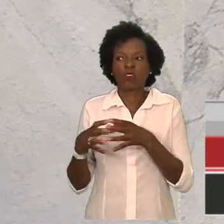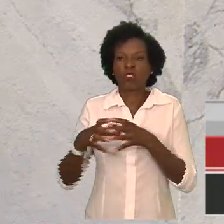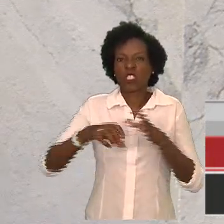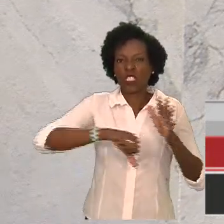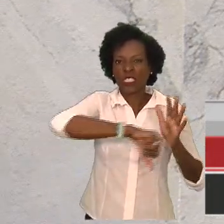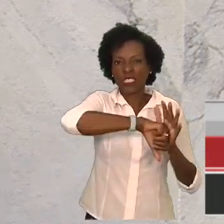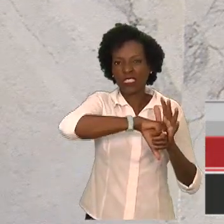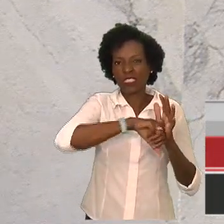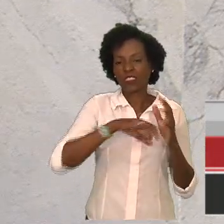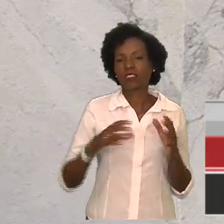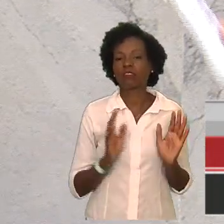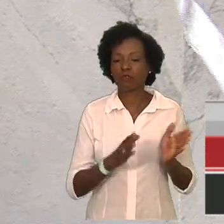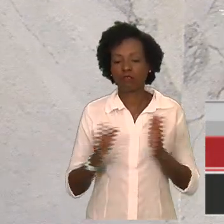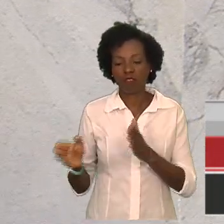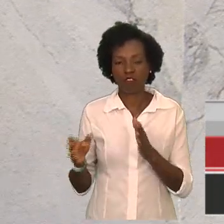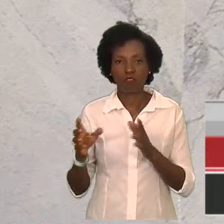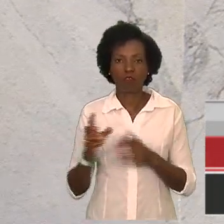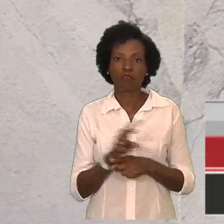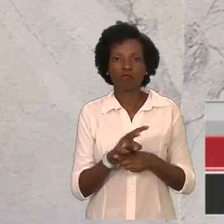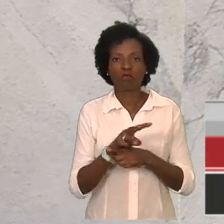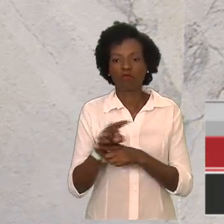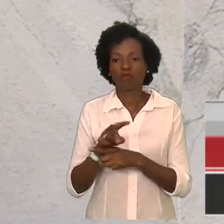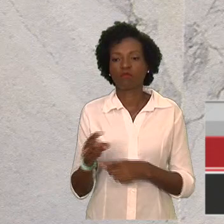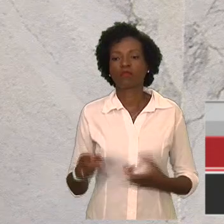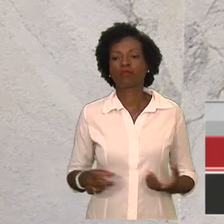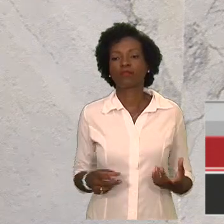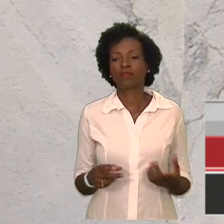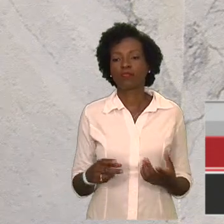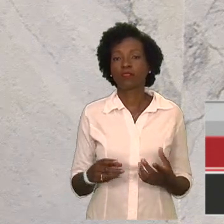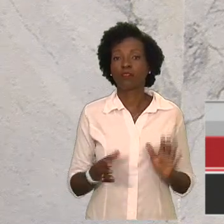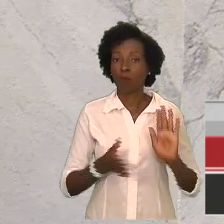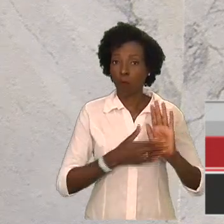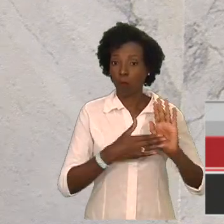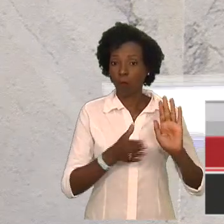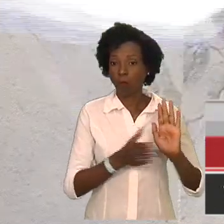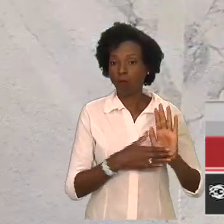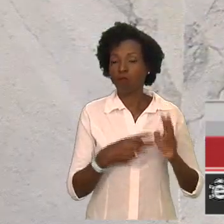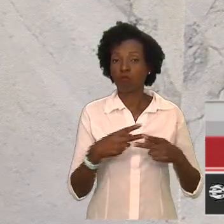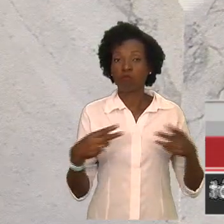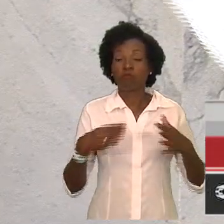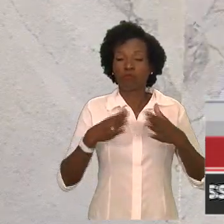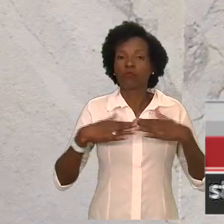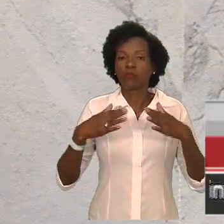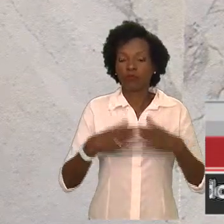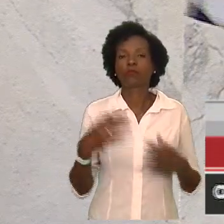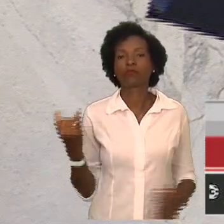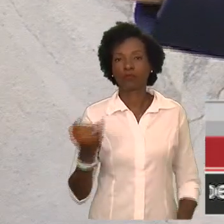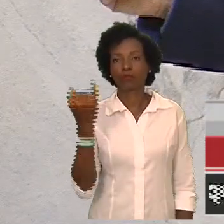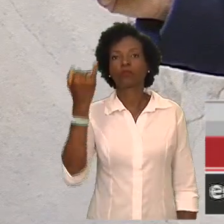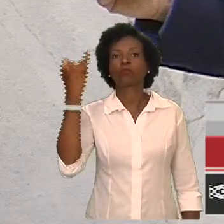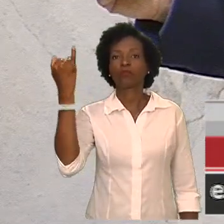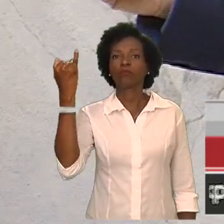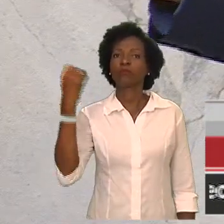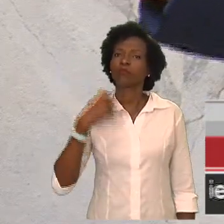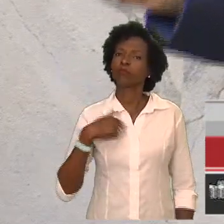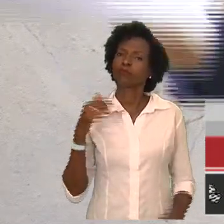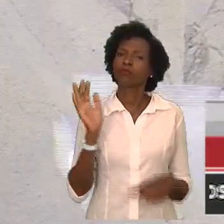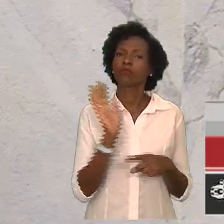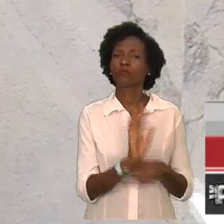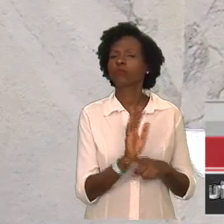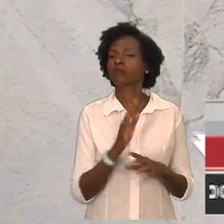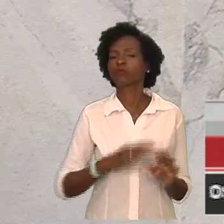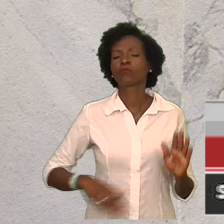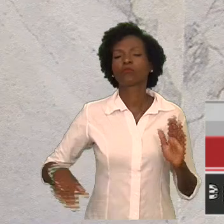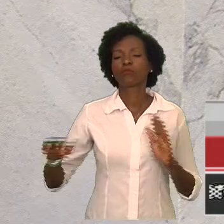e nós fomos deu acompanhei o sindicato que entregou uma pauta com muitas reivindicações importante o apoio todas elas todas